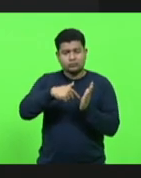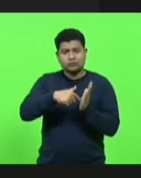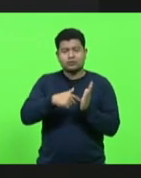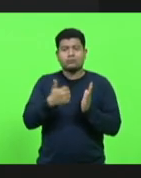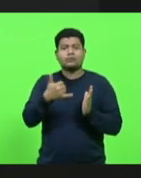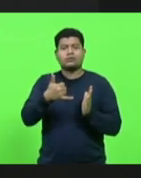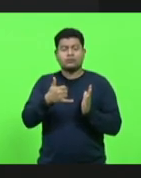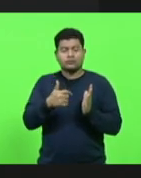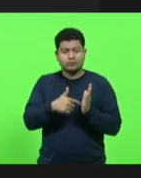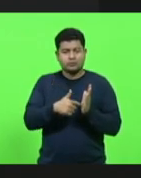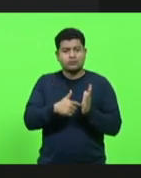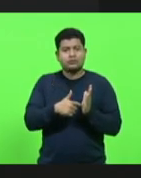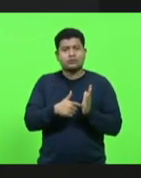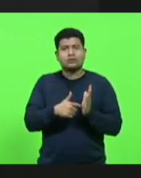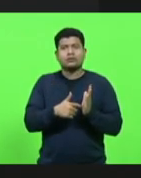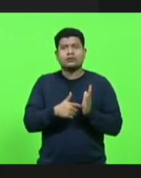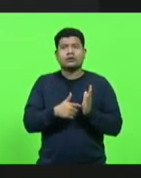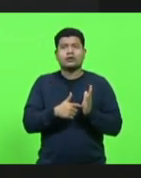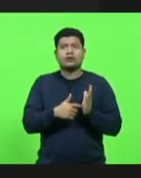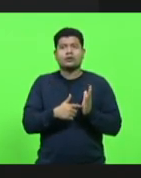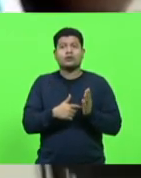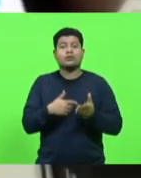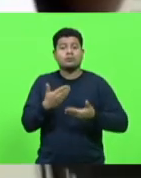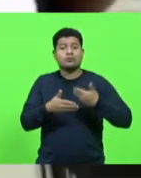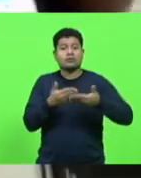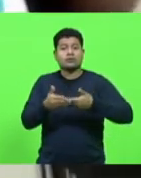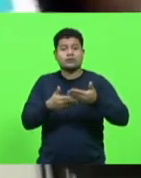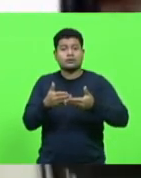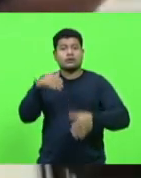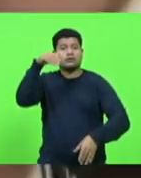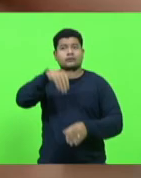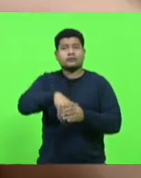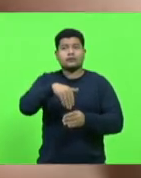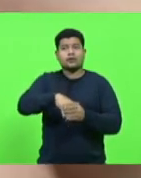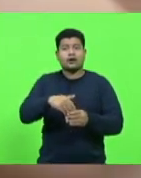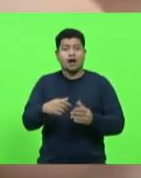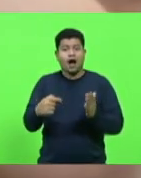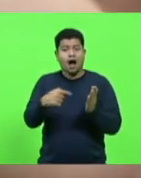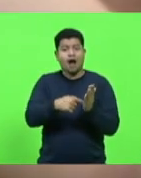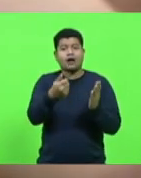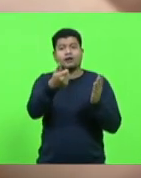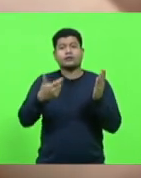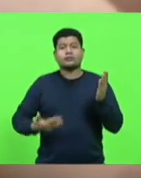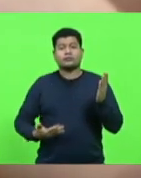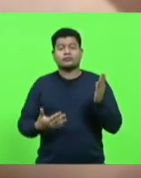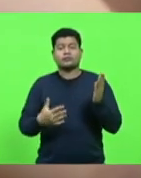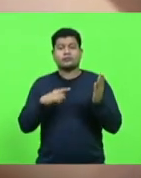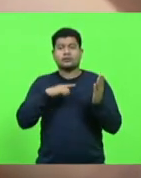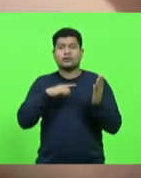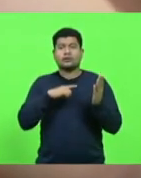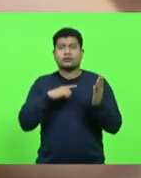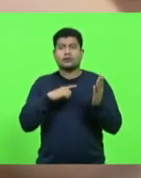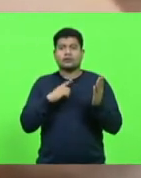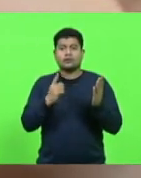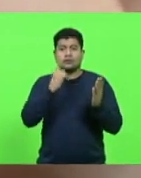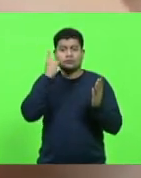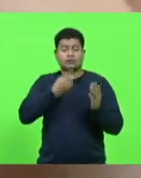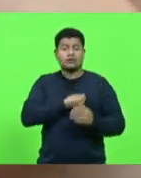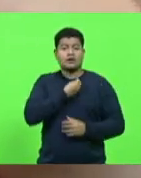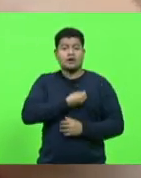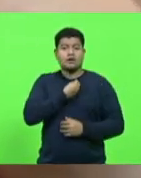Eu estou aqui, ó, com o processo de votação em mãos aqui. Aqui diz que deputados